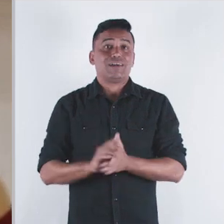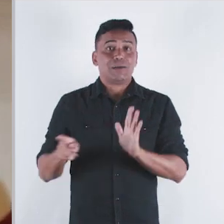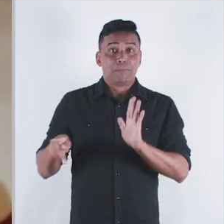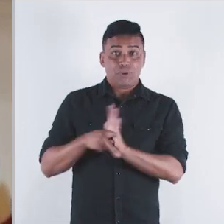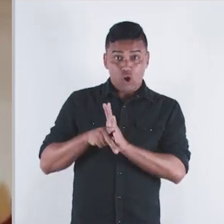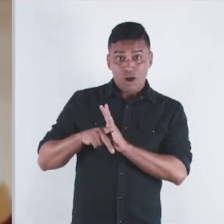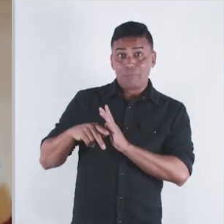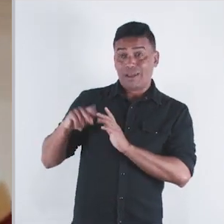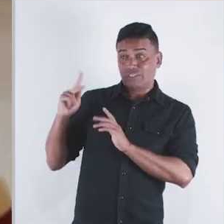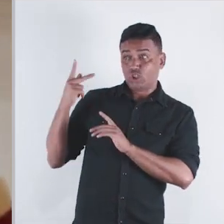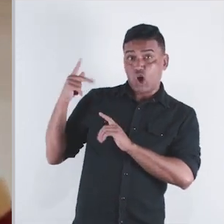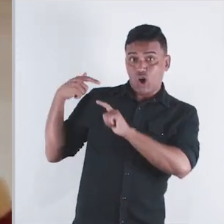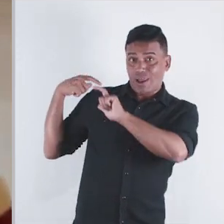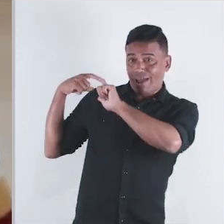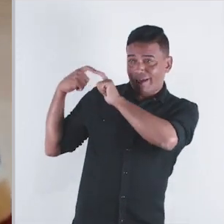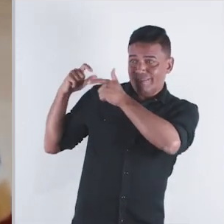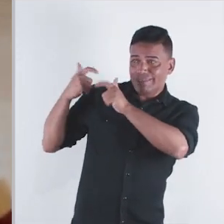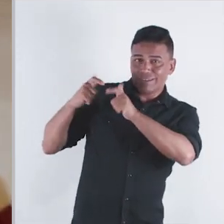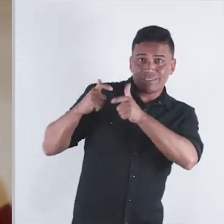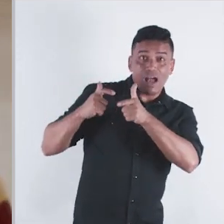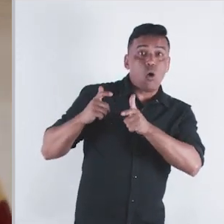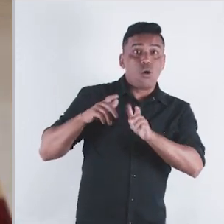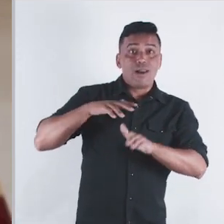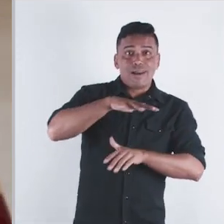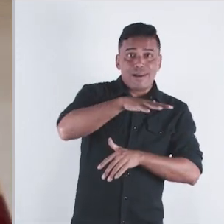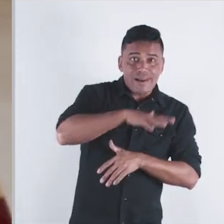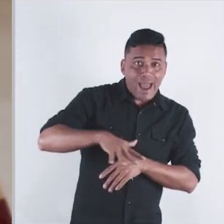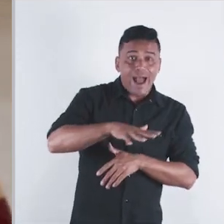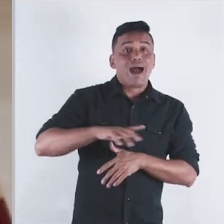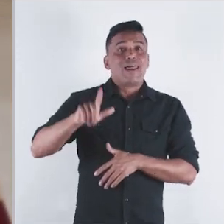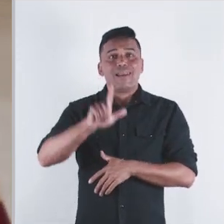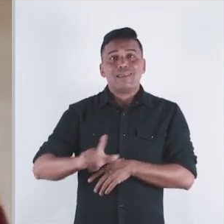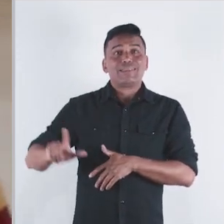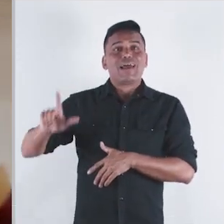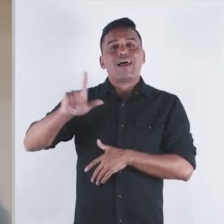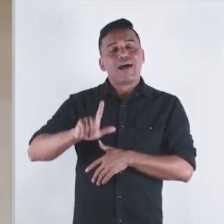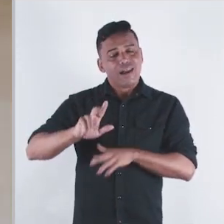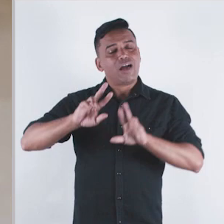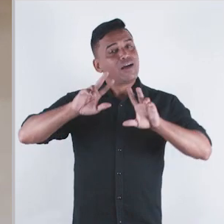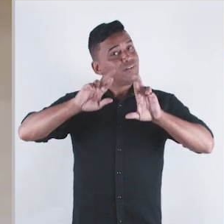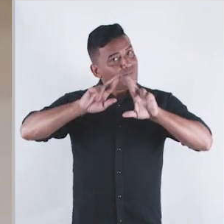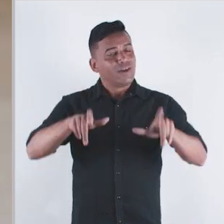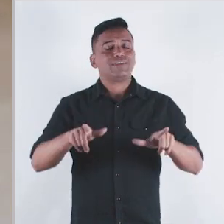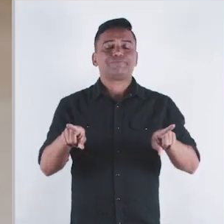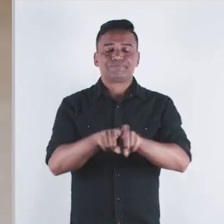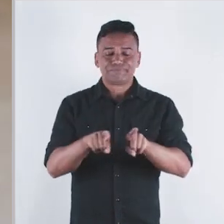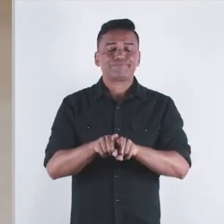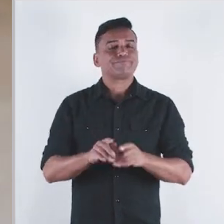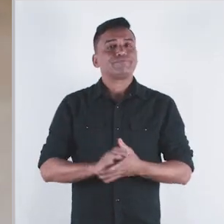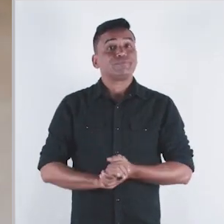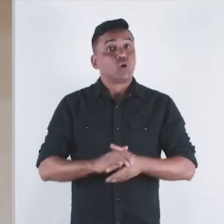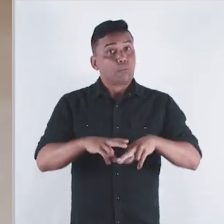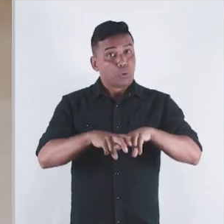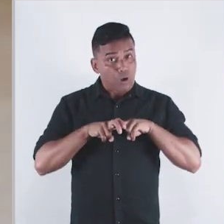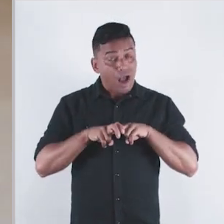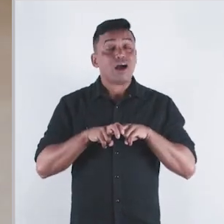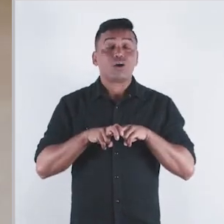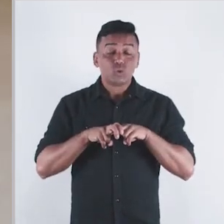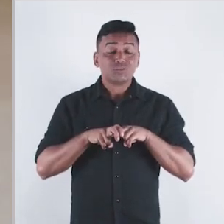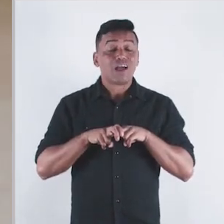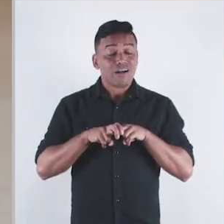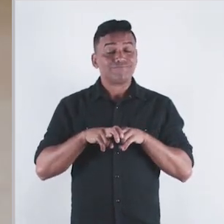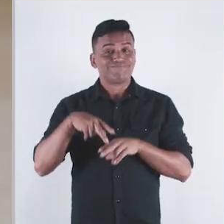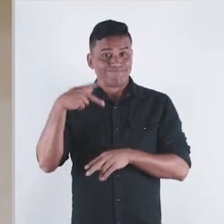tradição literária também são outras, né? Por causa disso, me parece que ainda não há, no